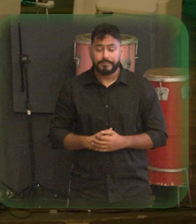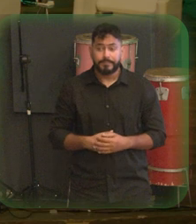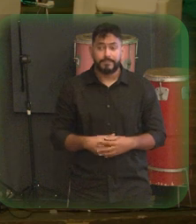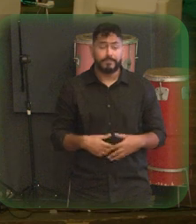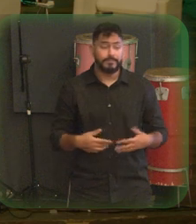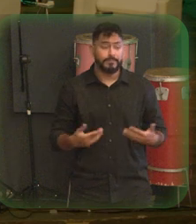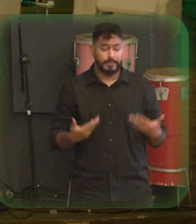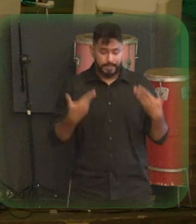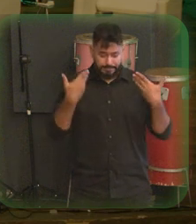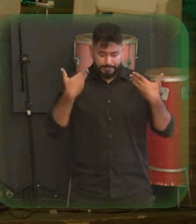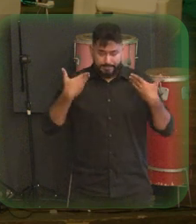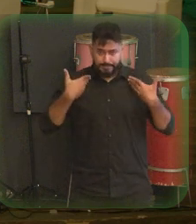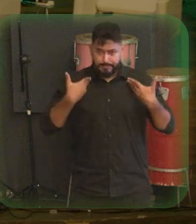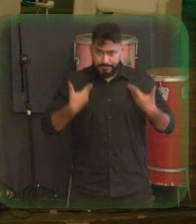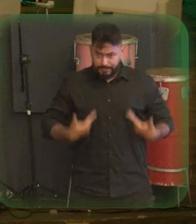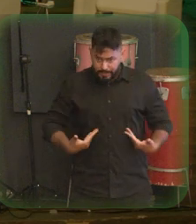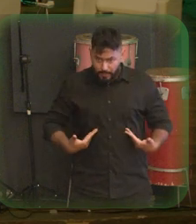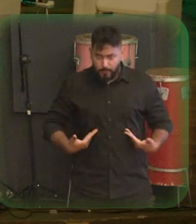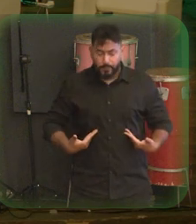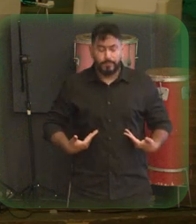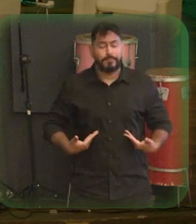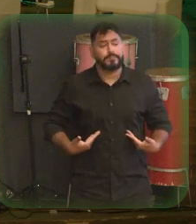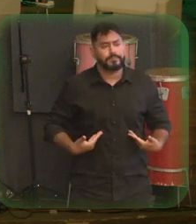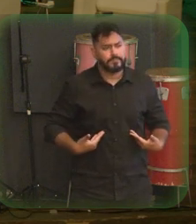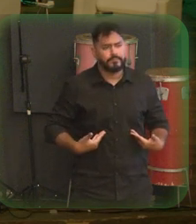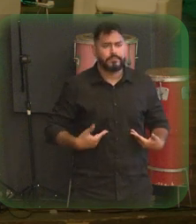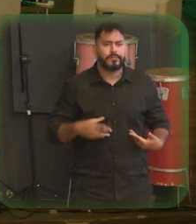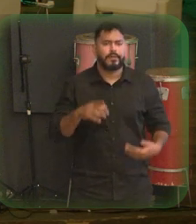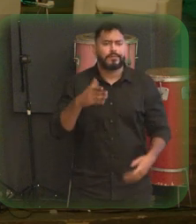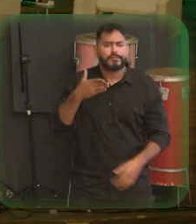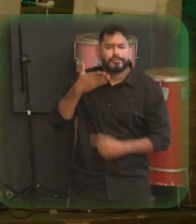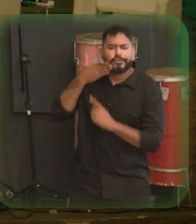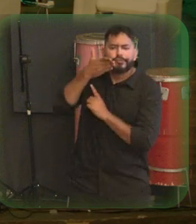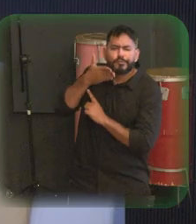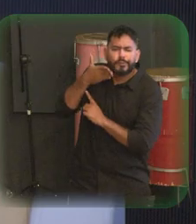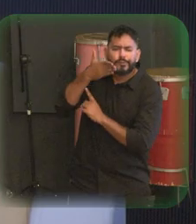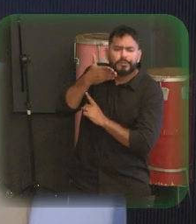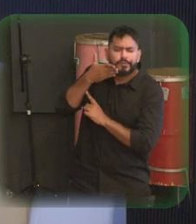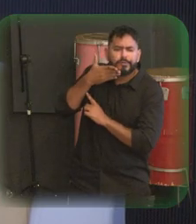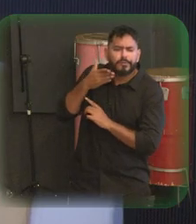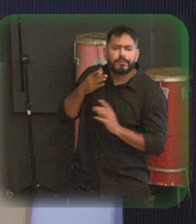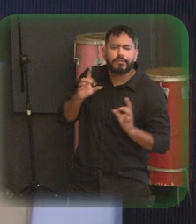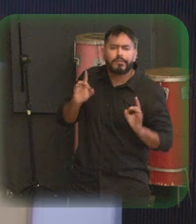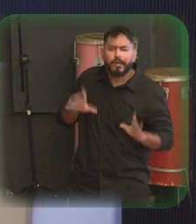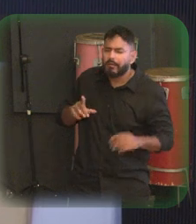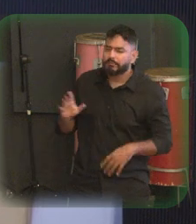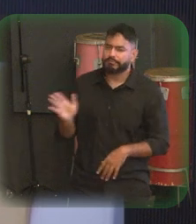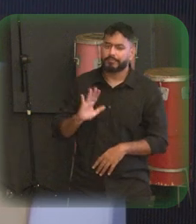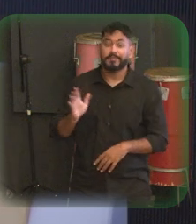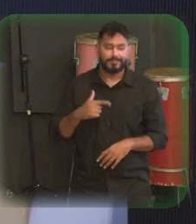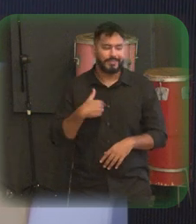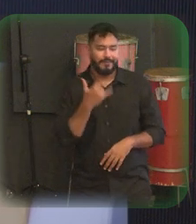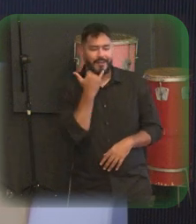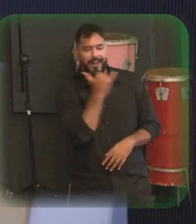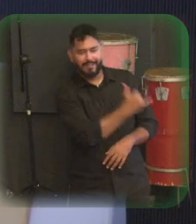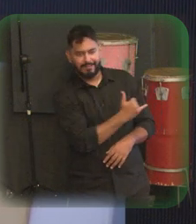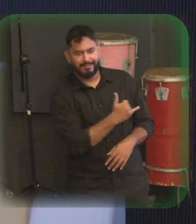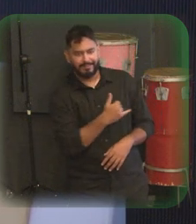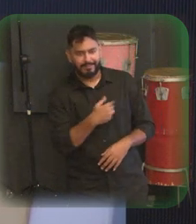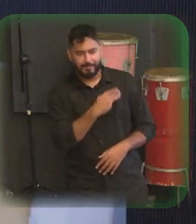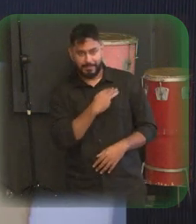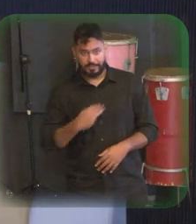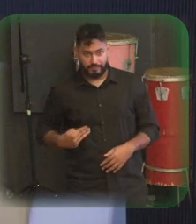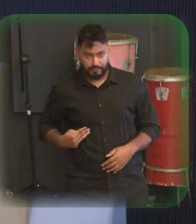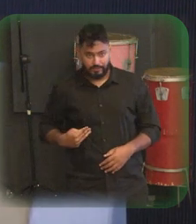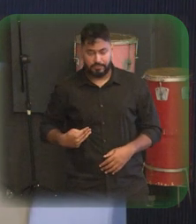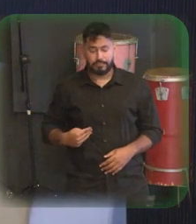mim, mais do que discurso, porque eu falava isso para o ministro, na função